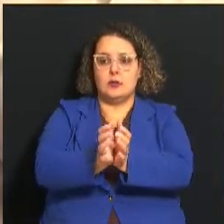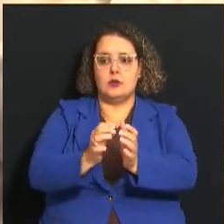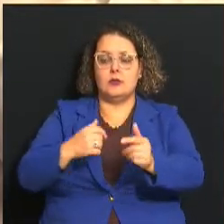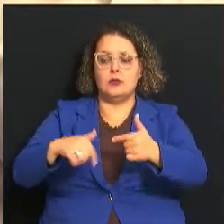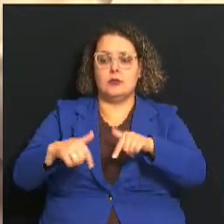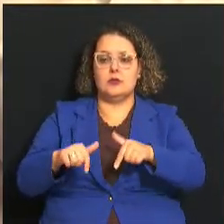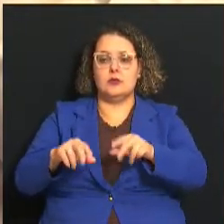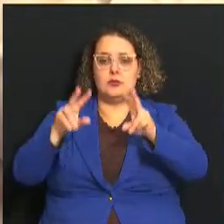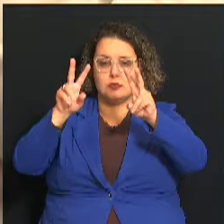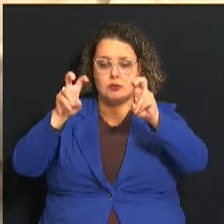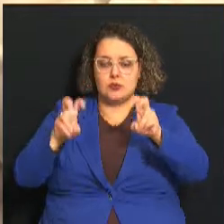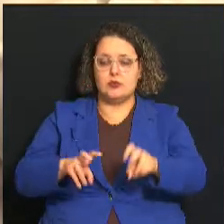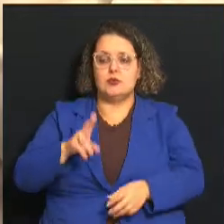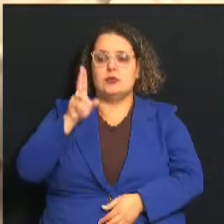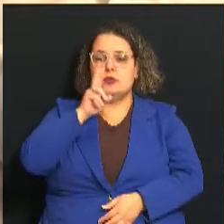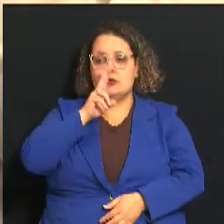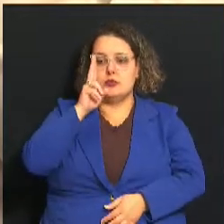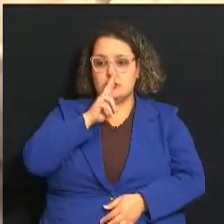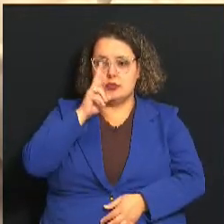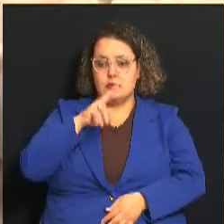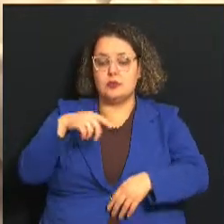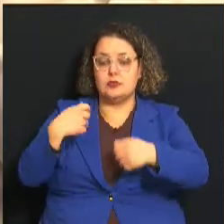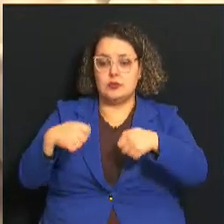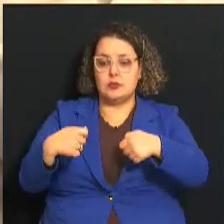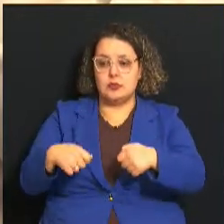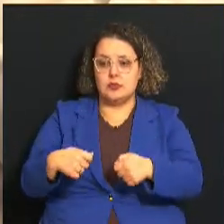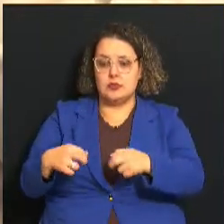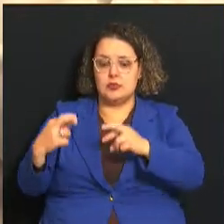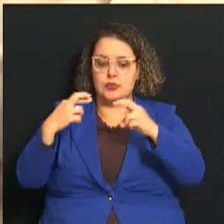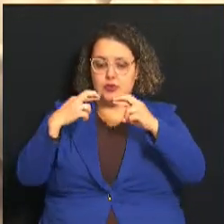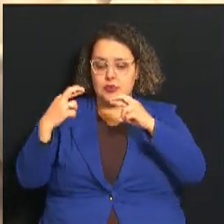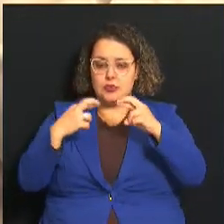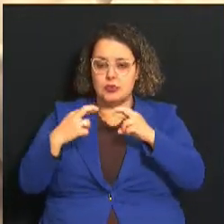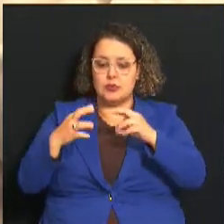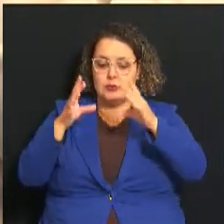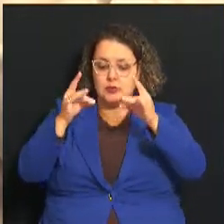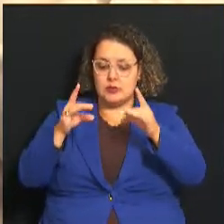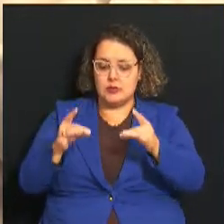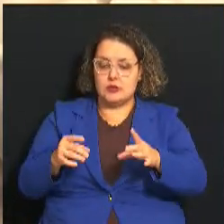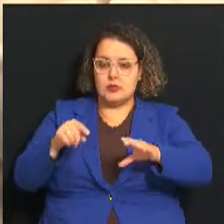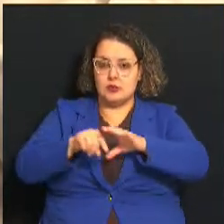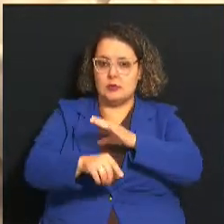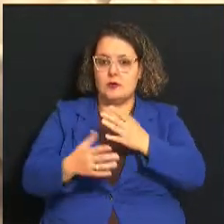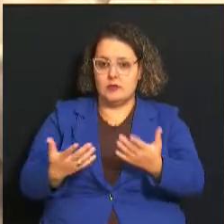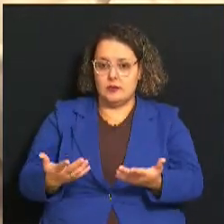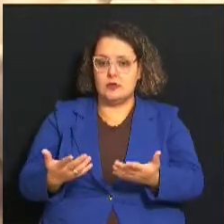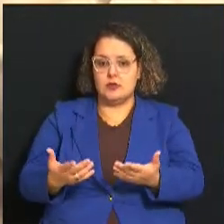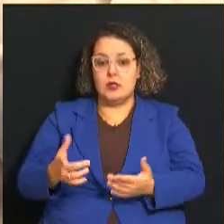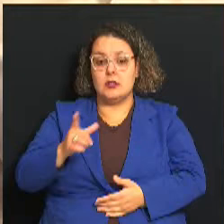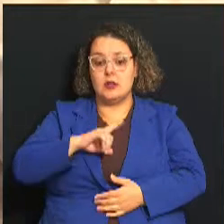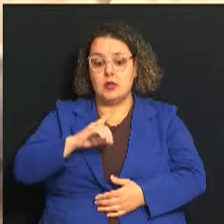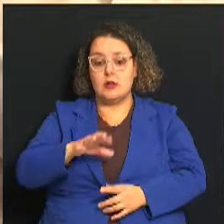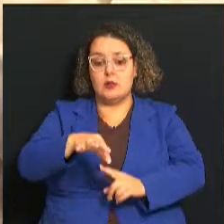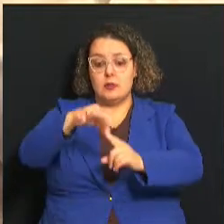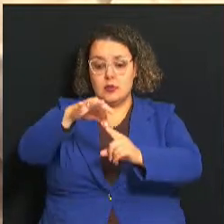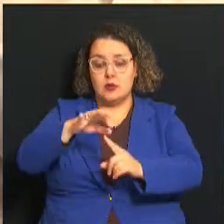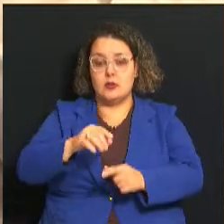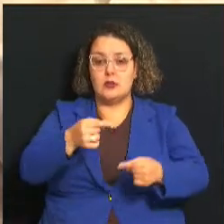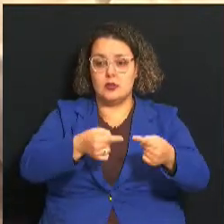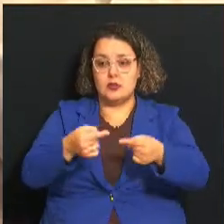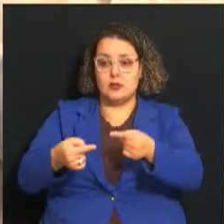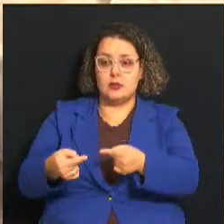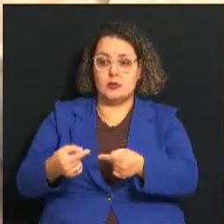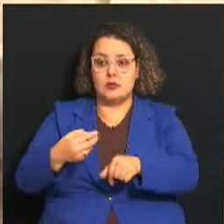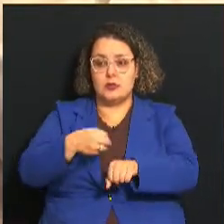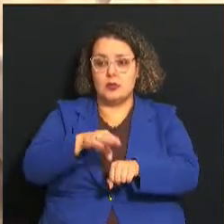temas emergenciais que necessitam de análise mais detalhadas e que terão prioridade no debate e